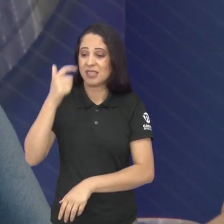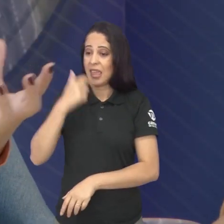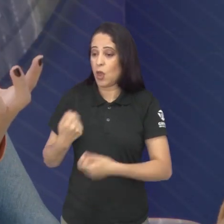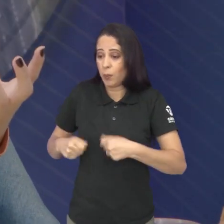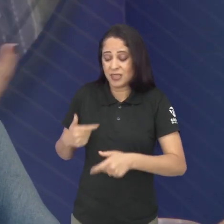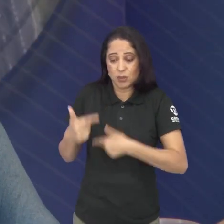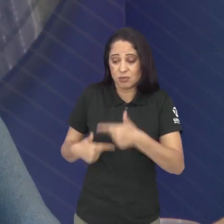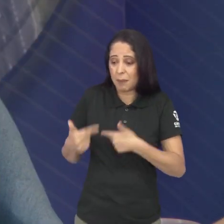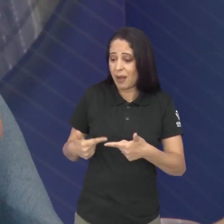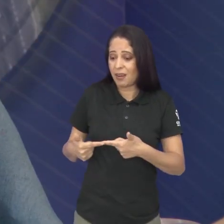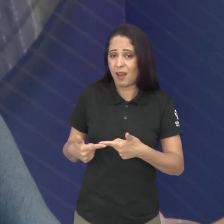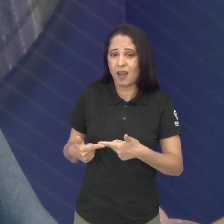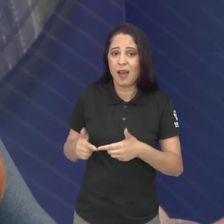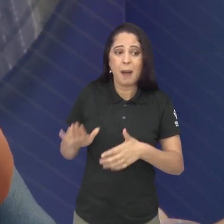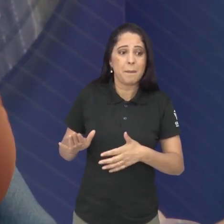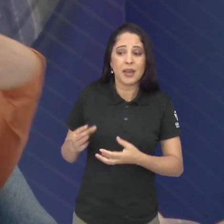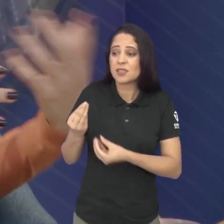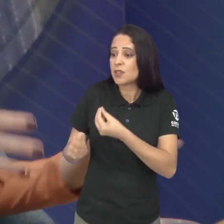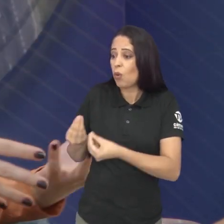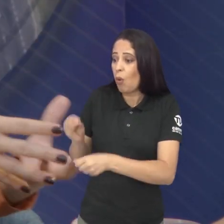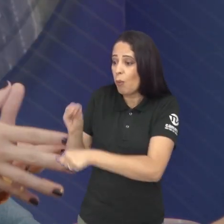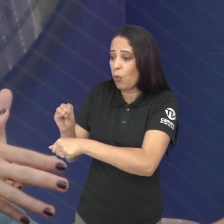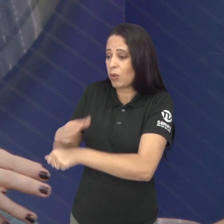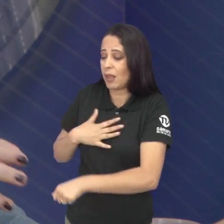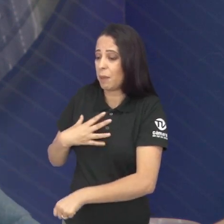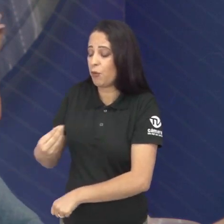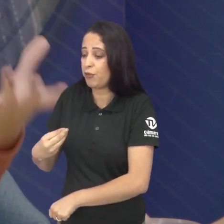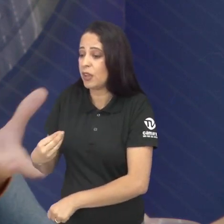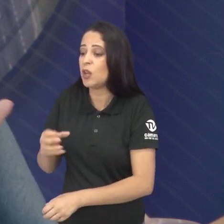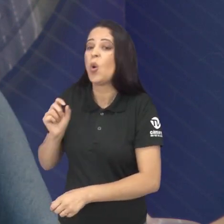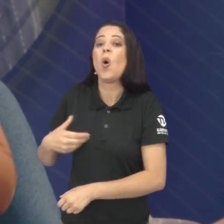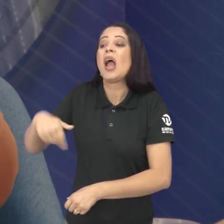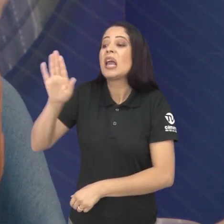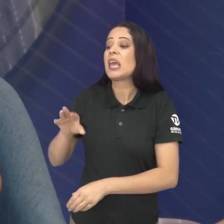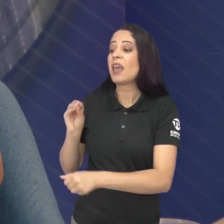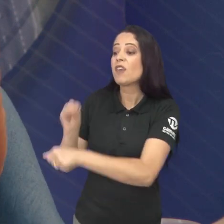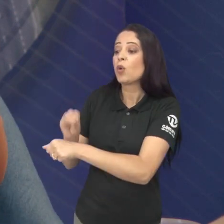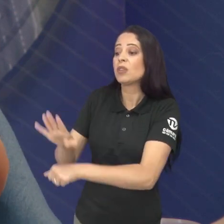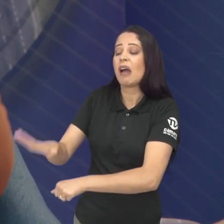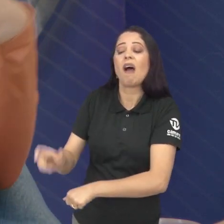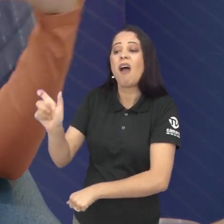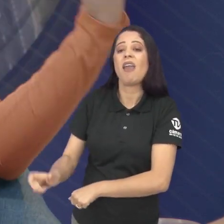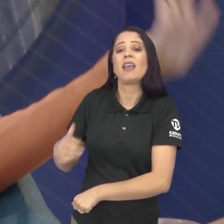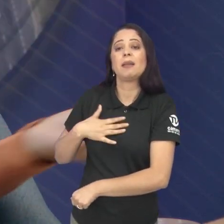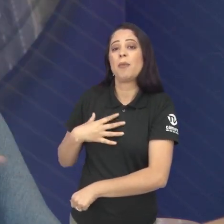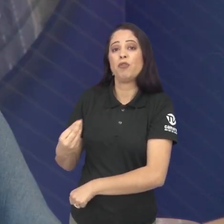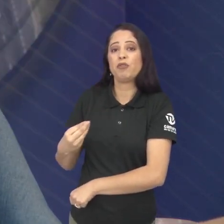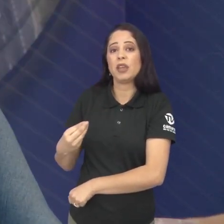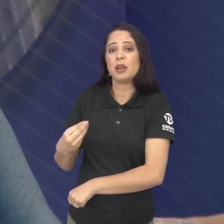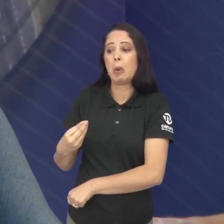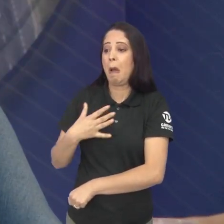preciso trabalhar, só que eu também não tenho ninguém, muitas vezes, para deixar o meu filho, minha filha, o pai abandonou,